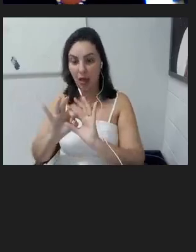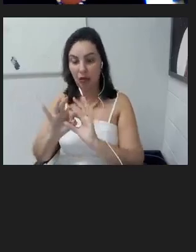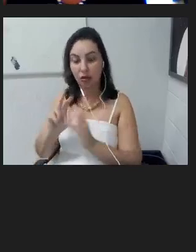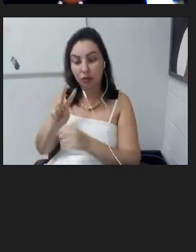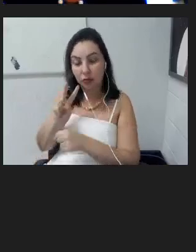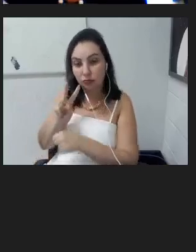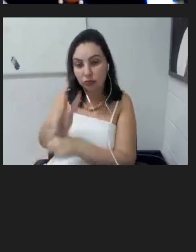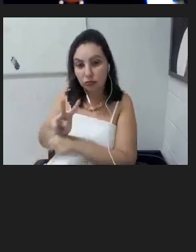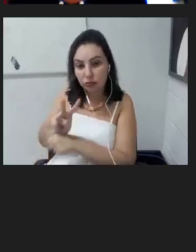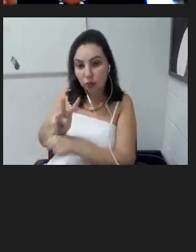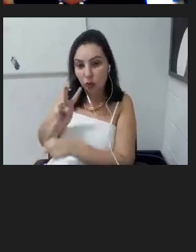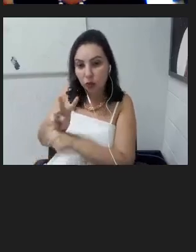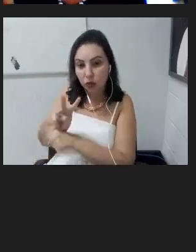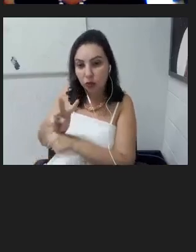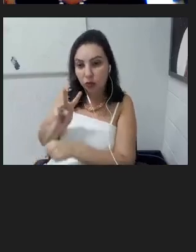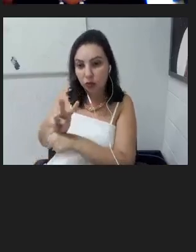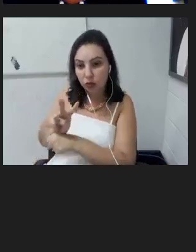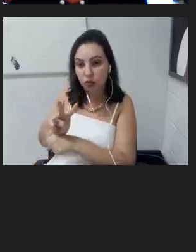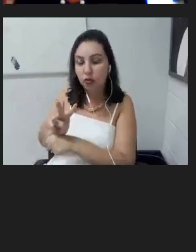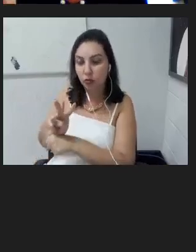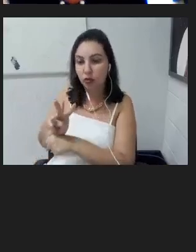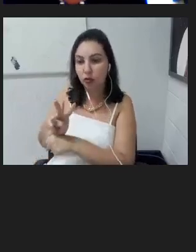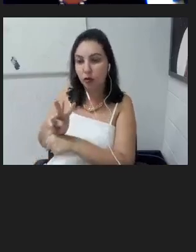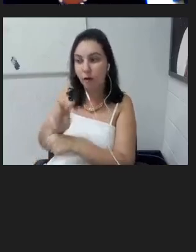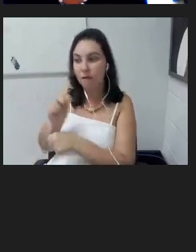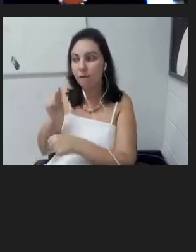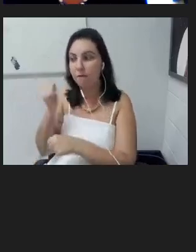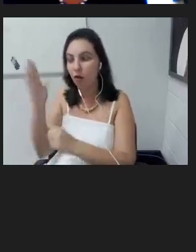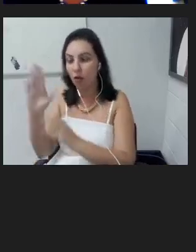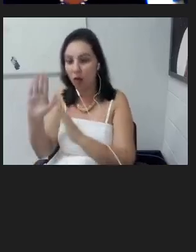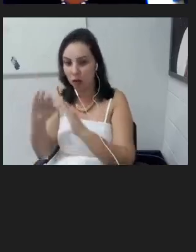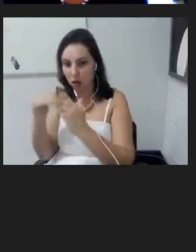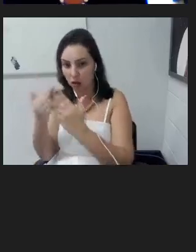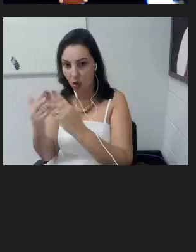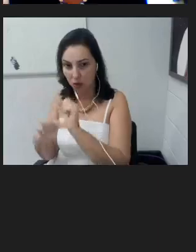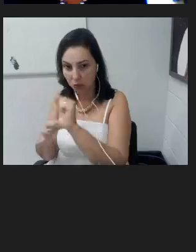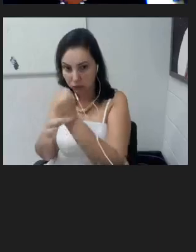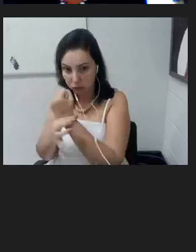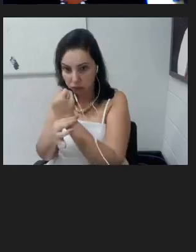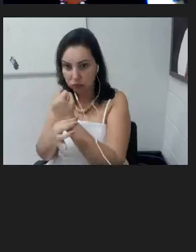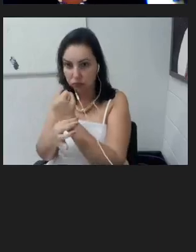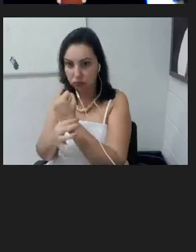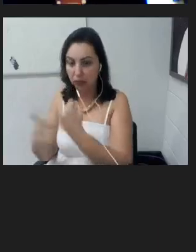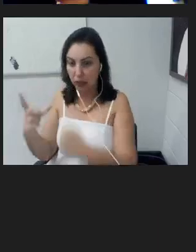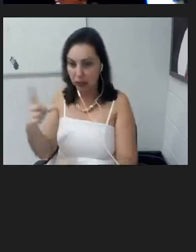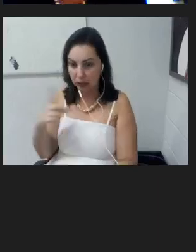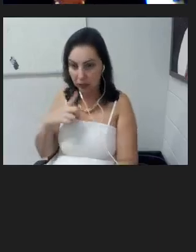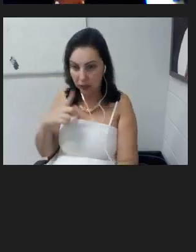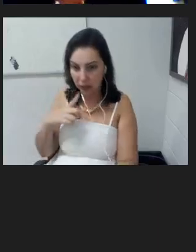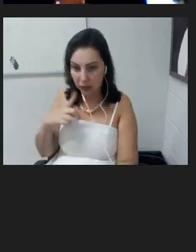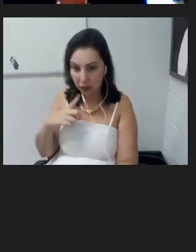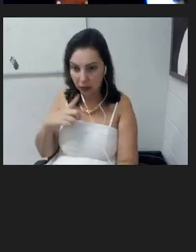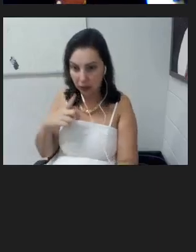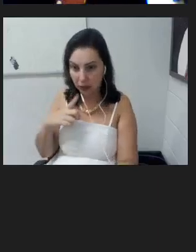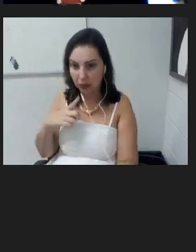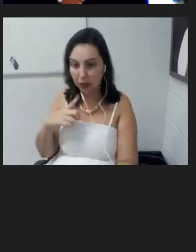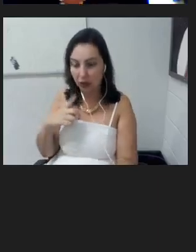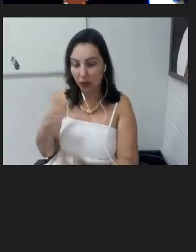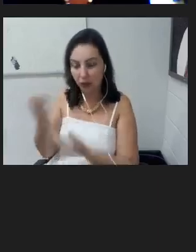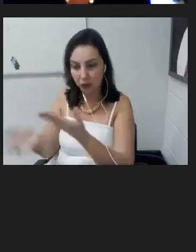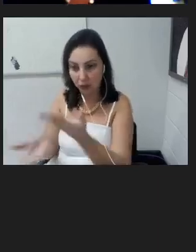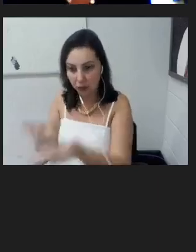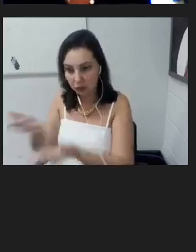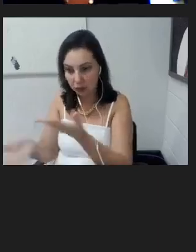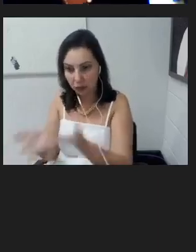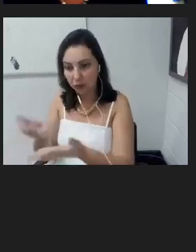protetiva fora da escola, ela está acionada, fora do instituto, ela está acionada para ele. Porque se